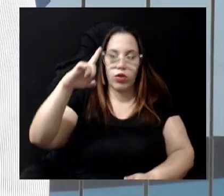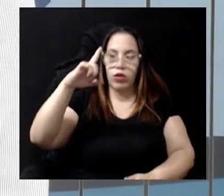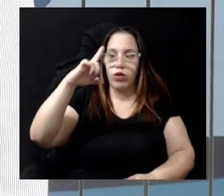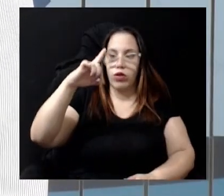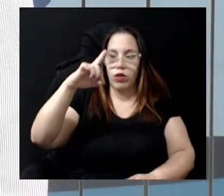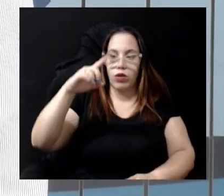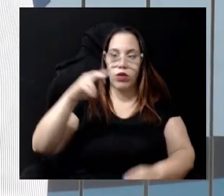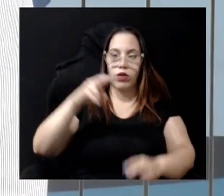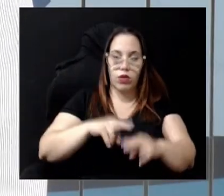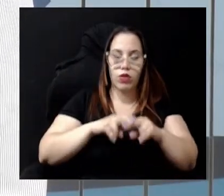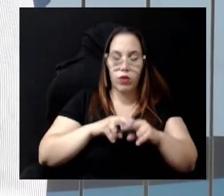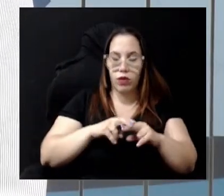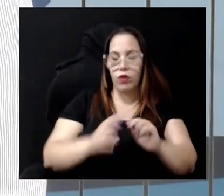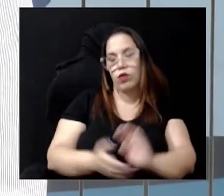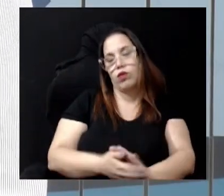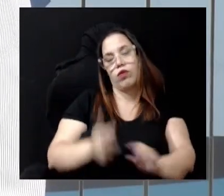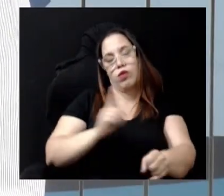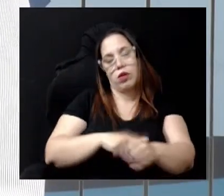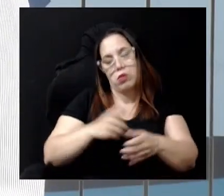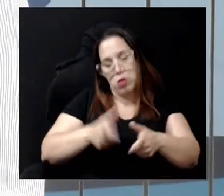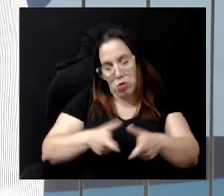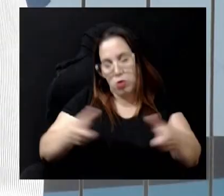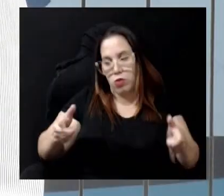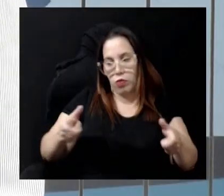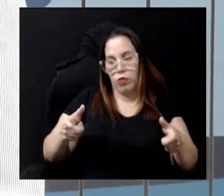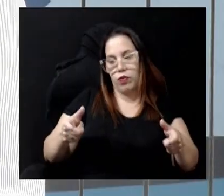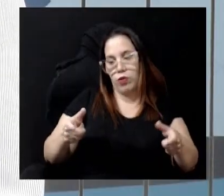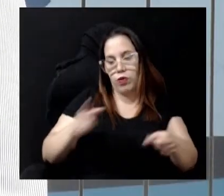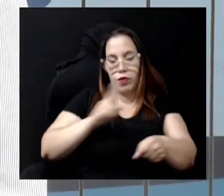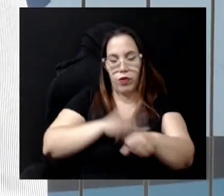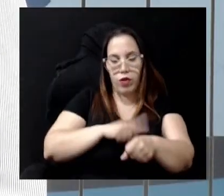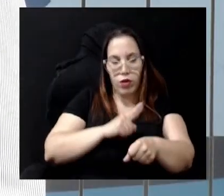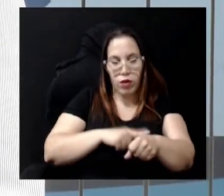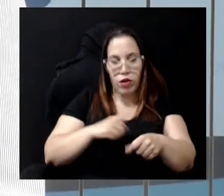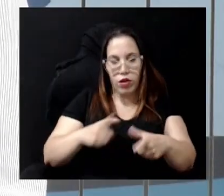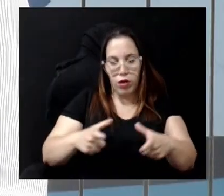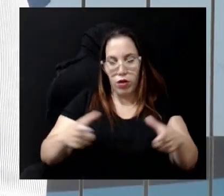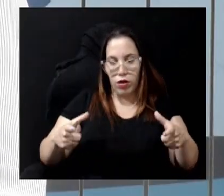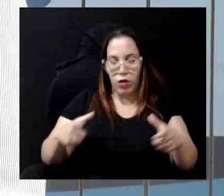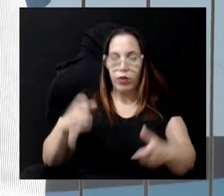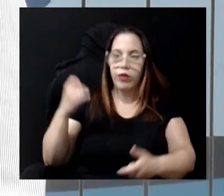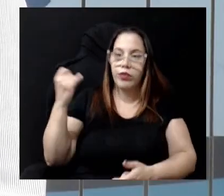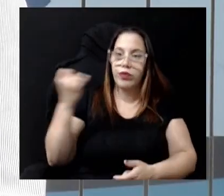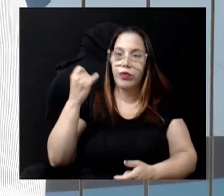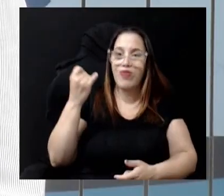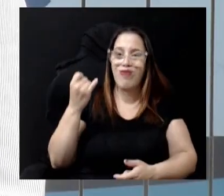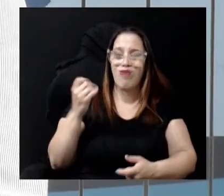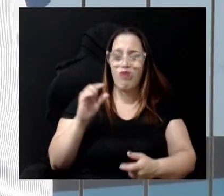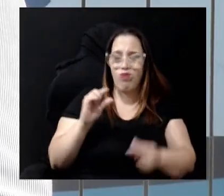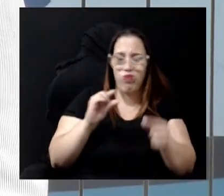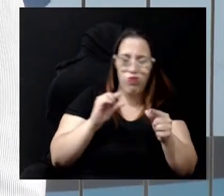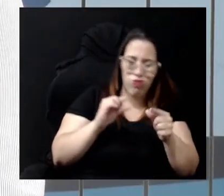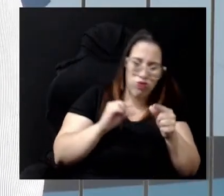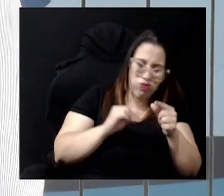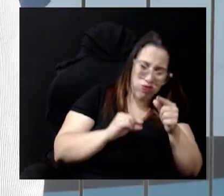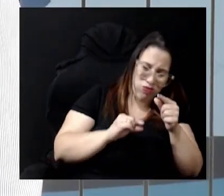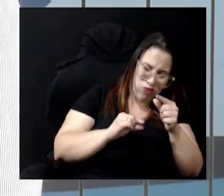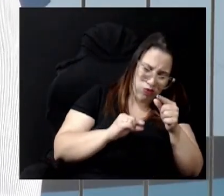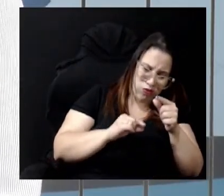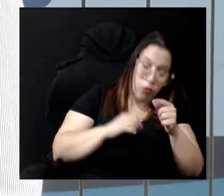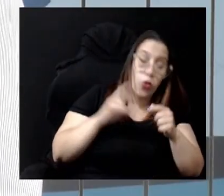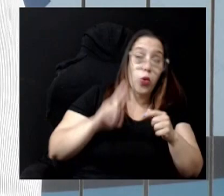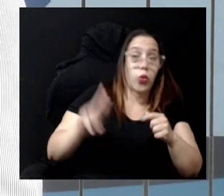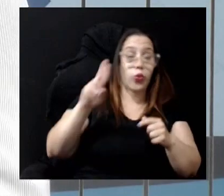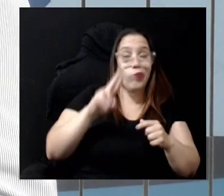tenha um tempo maior para isso. O tempo, este é um recurso que é muito escasso e que a gente precisa usar com muita